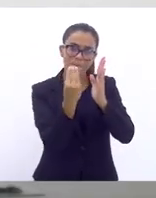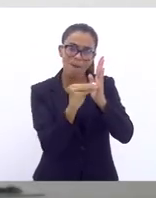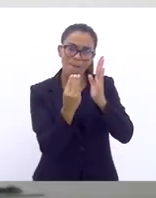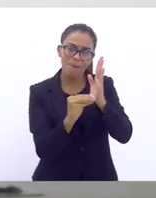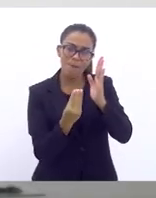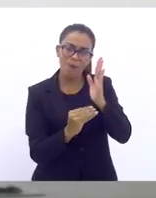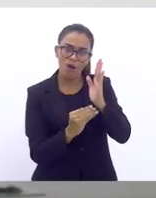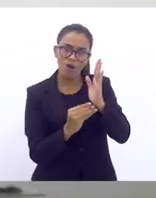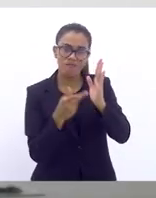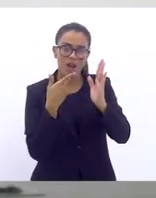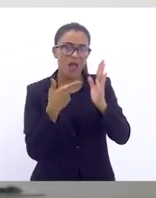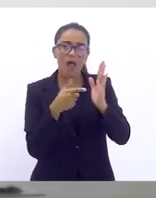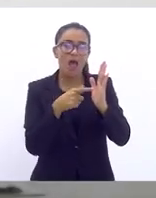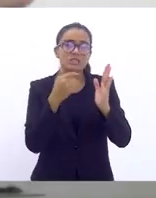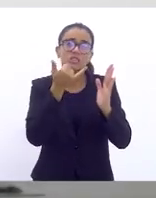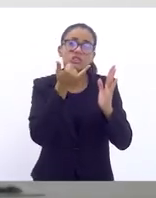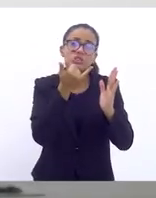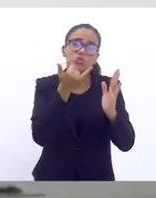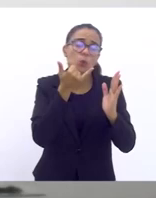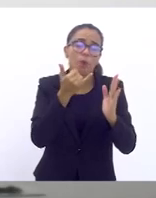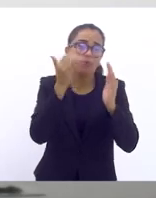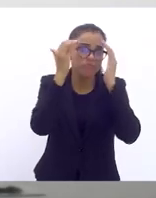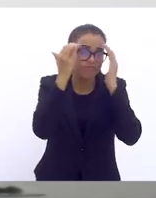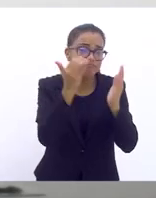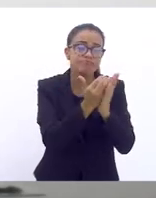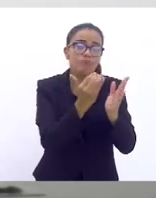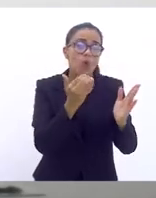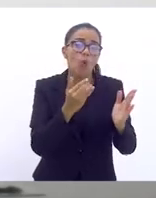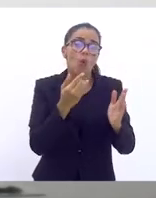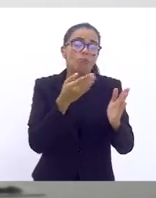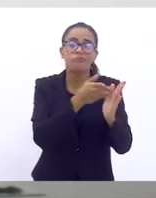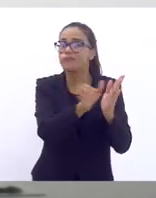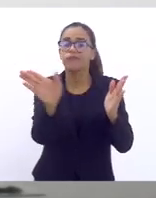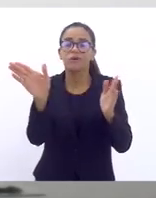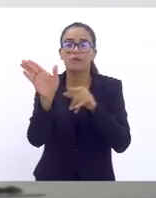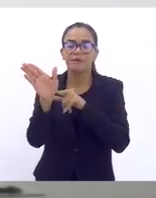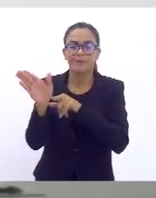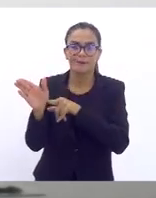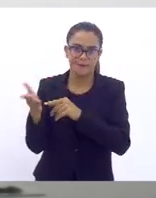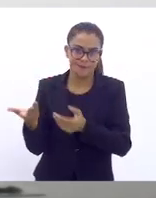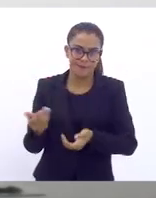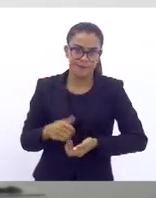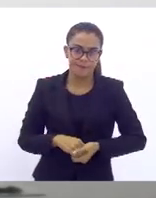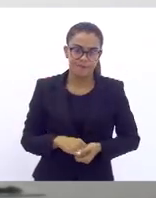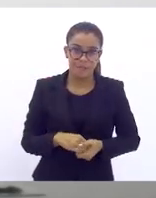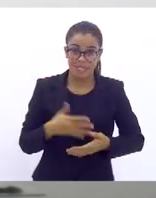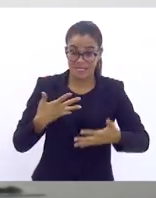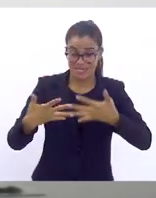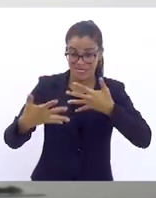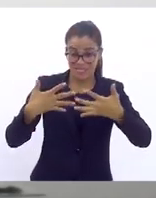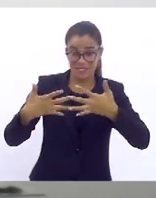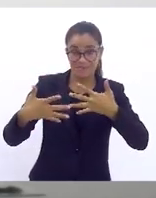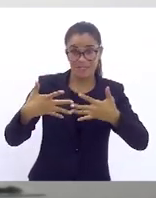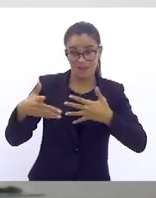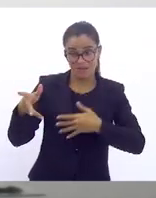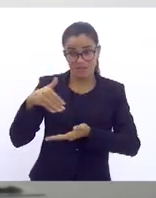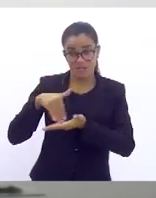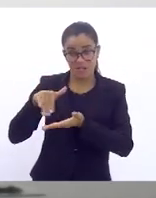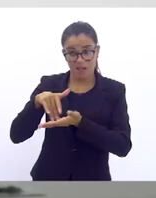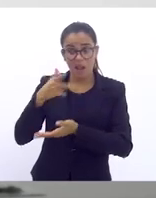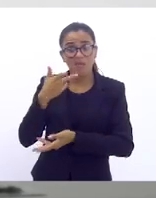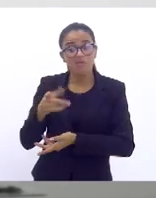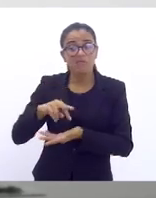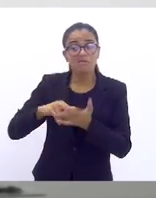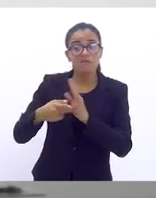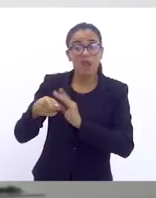dizer que não cumpriu quer dizer quem coloca o planejamento em transparência que o secretário tá colocando ele tá